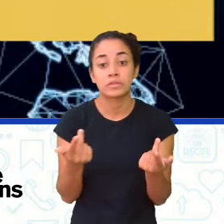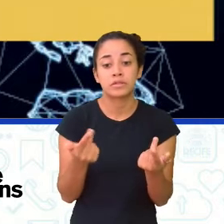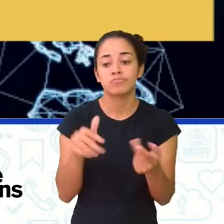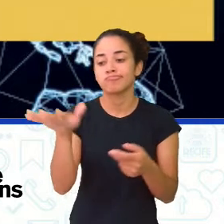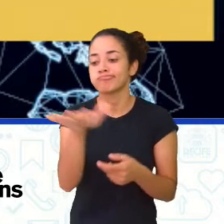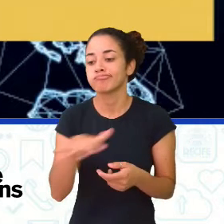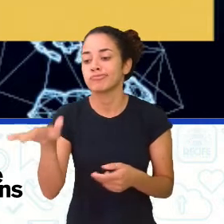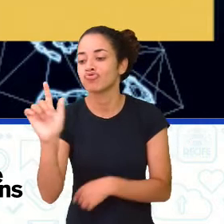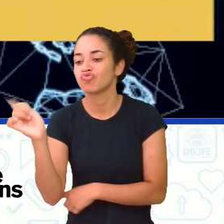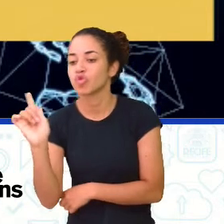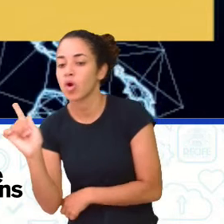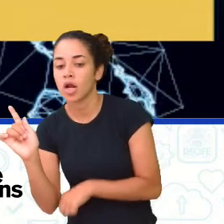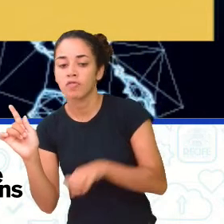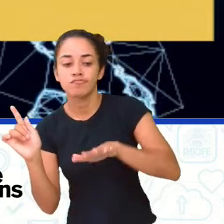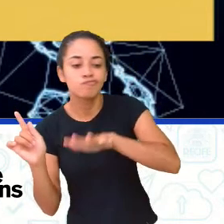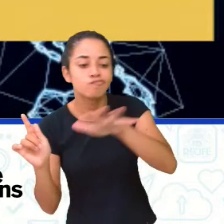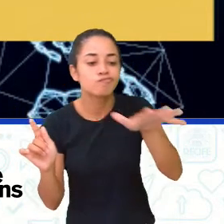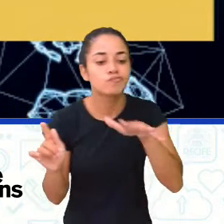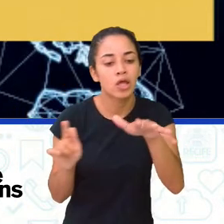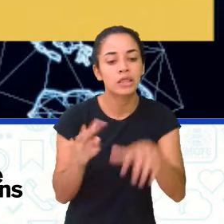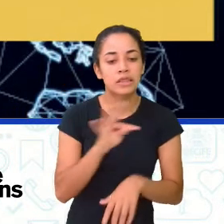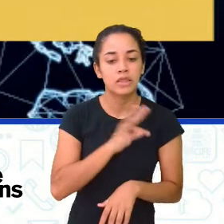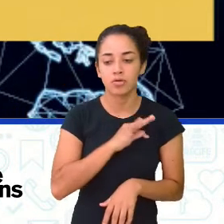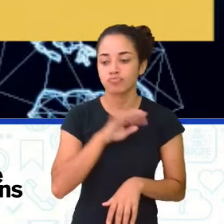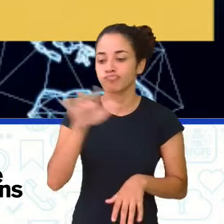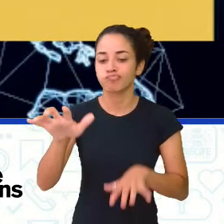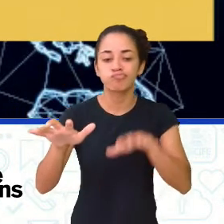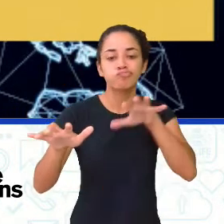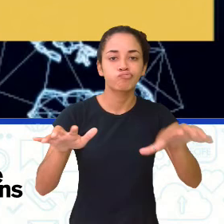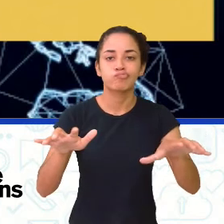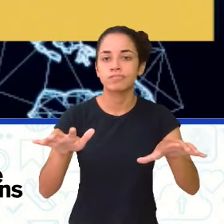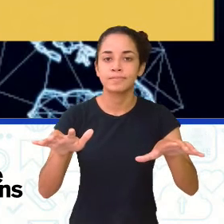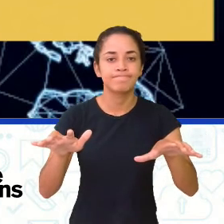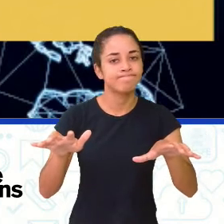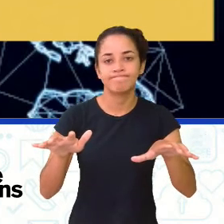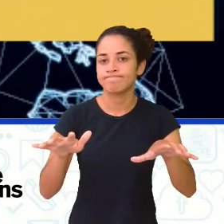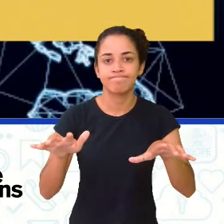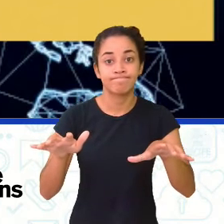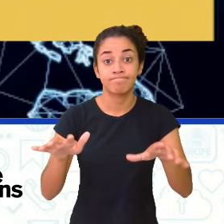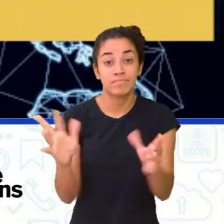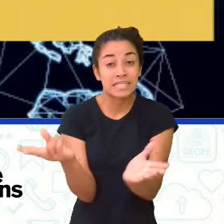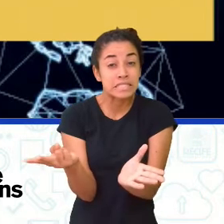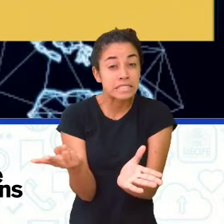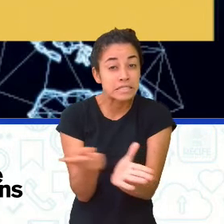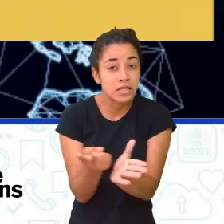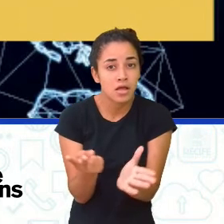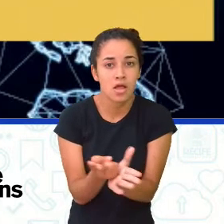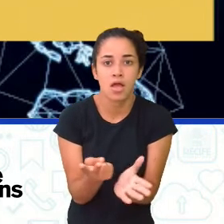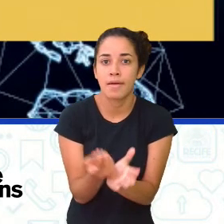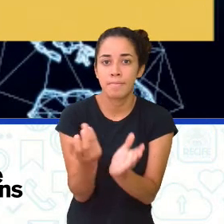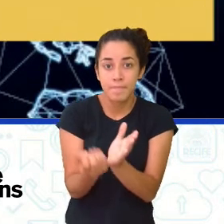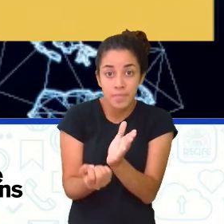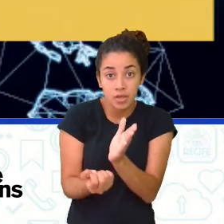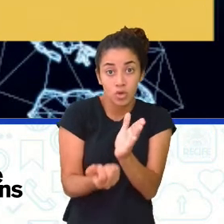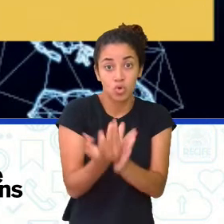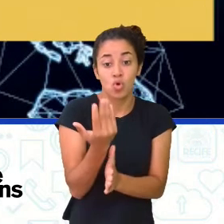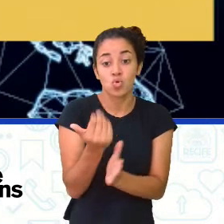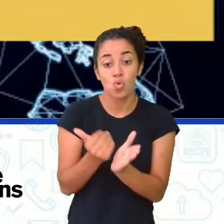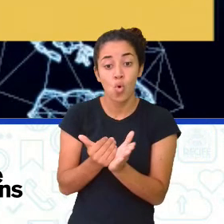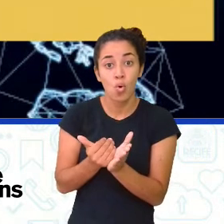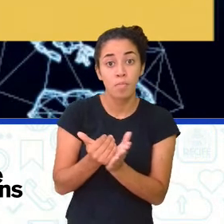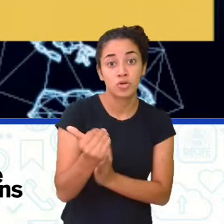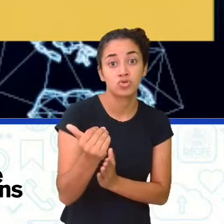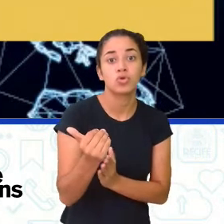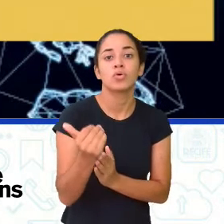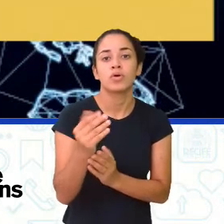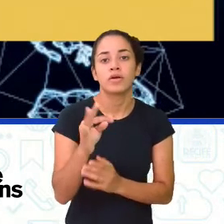lado e um meio técnico do outro. O que sempre se criou a partir da